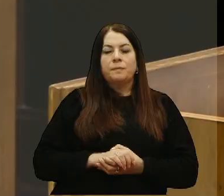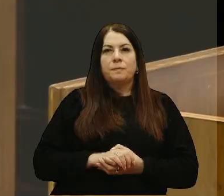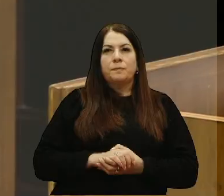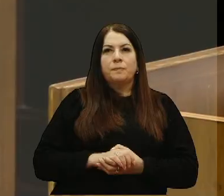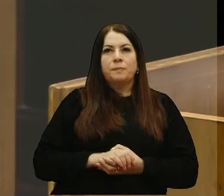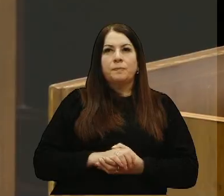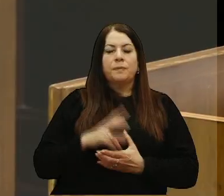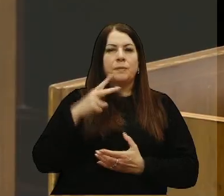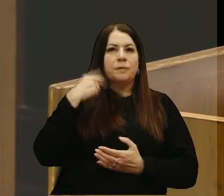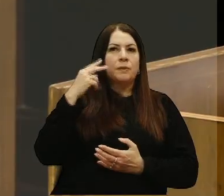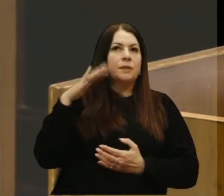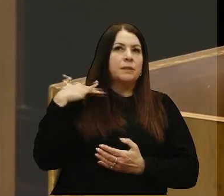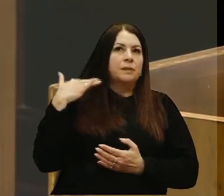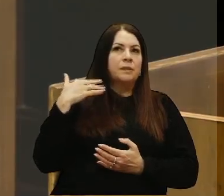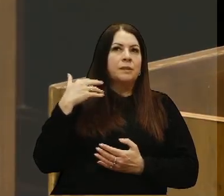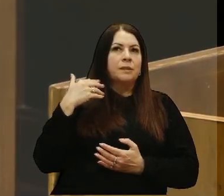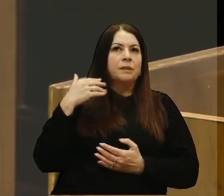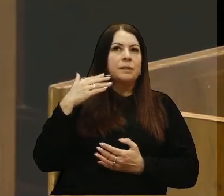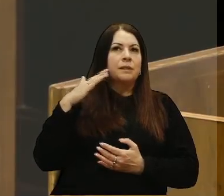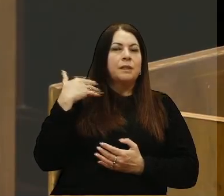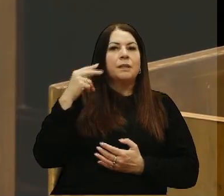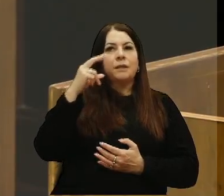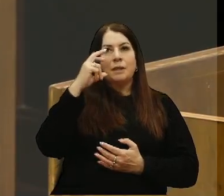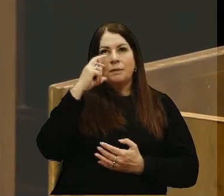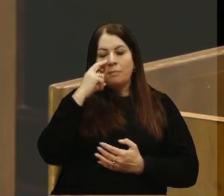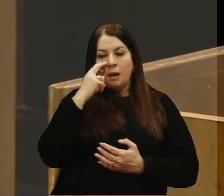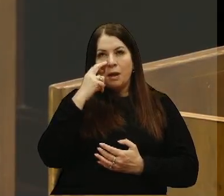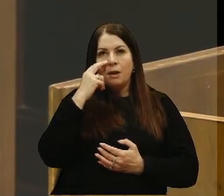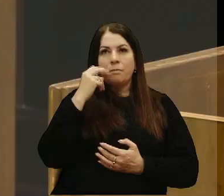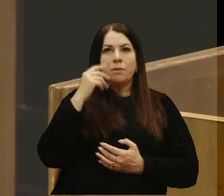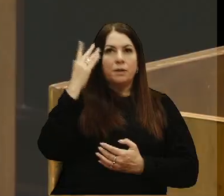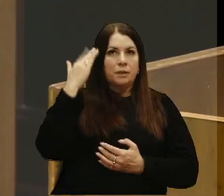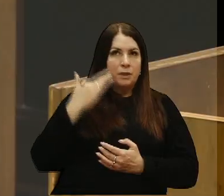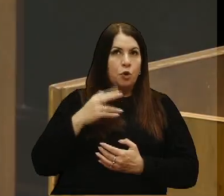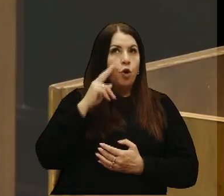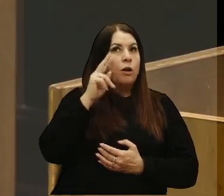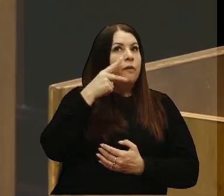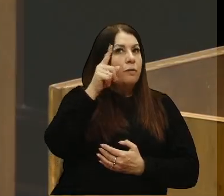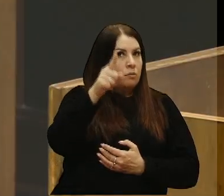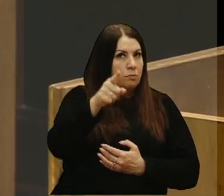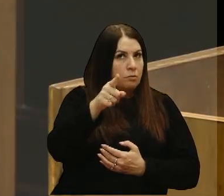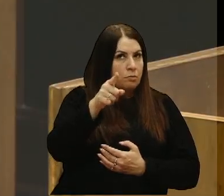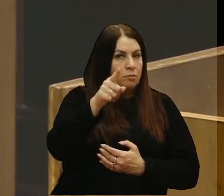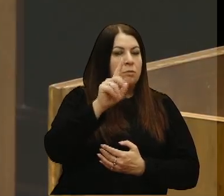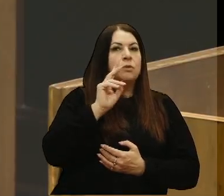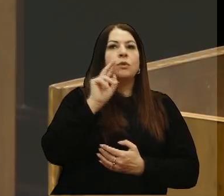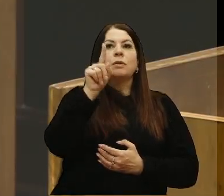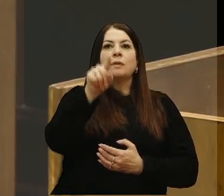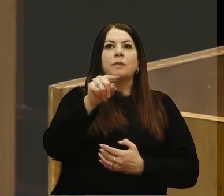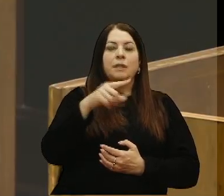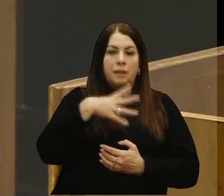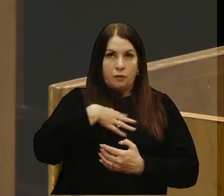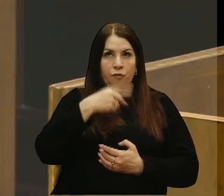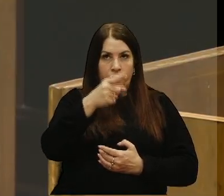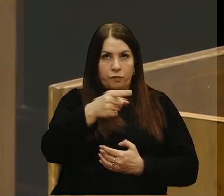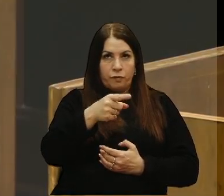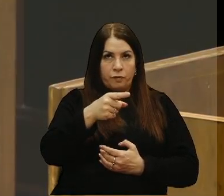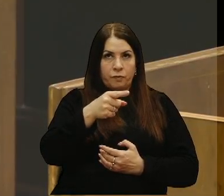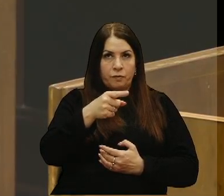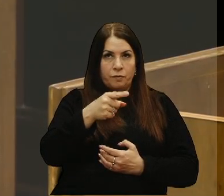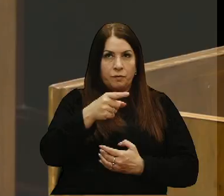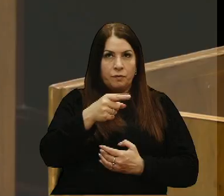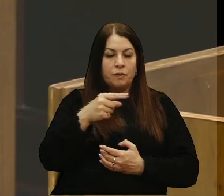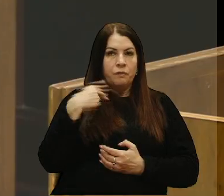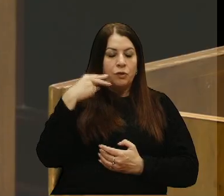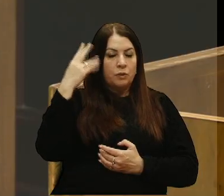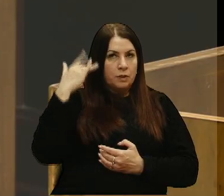vereadora Andressa, vereadora Andressa Marques, Andressa Malman, vereadora Daiane, olha o que ela falou aqui, ó. Você, a senhora que tem filha, dona Daiane,